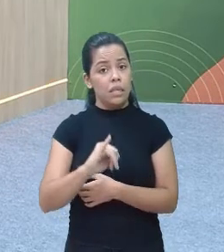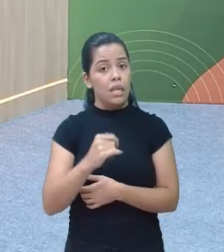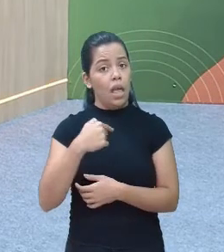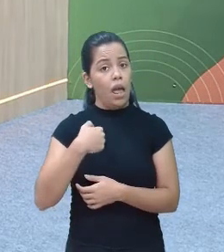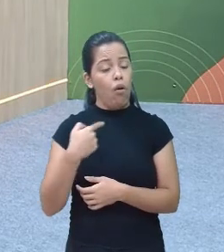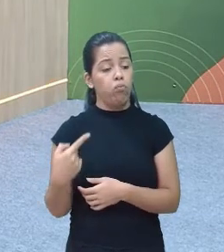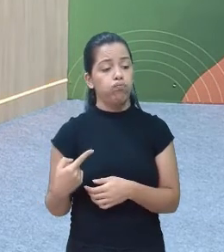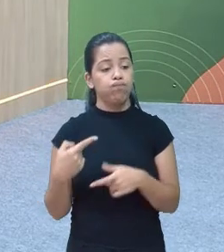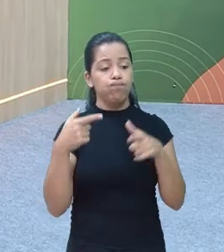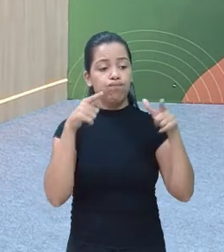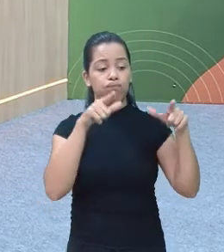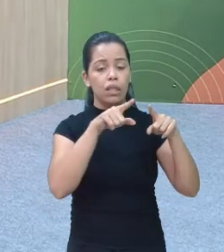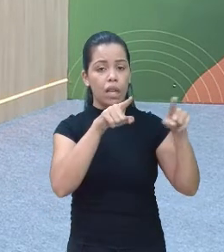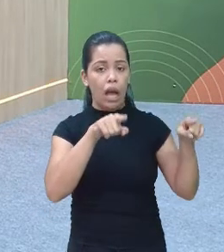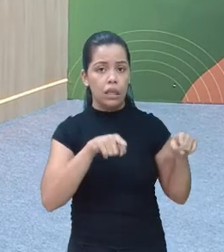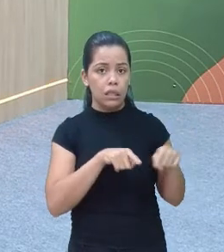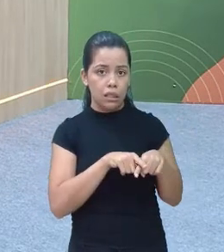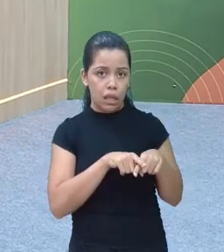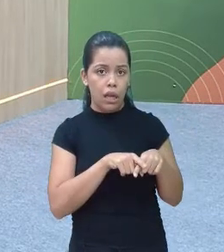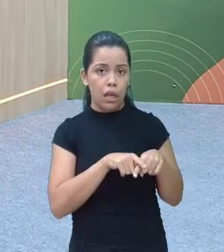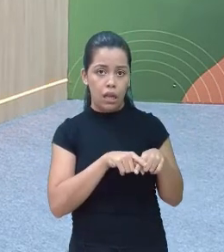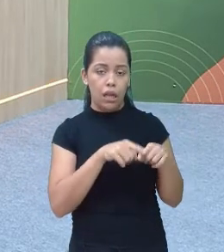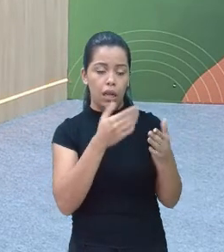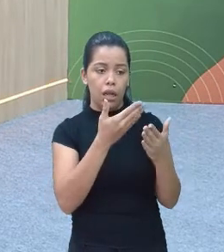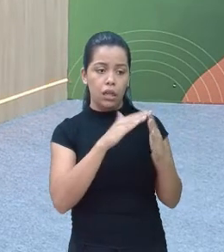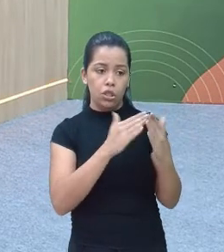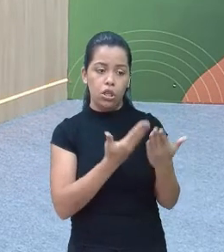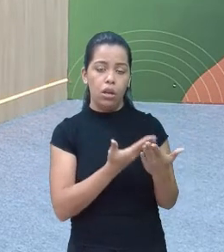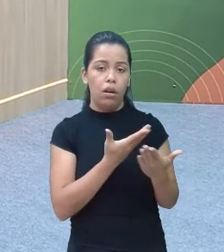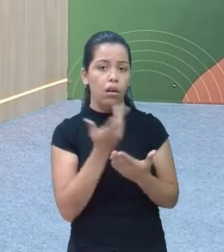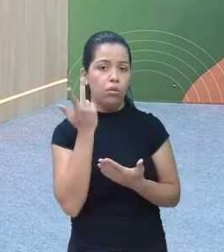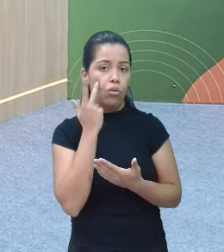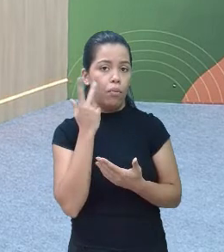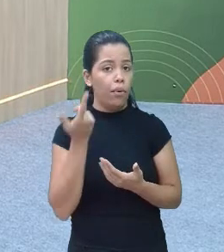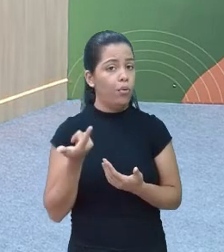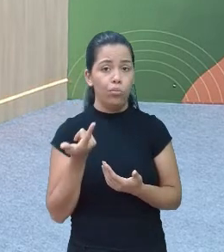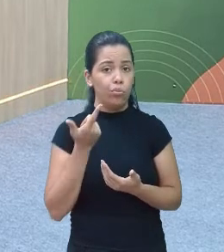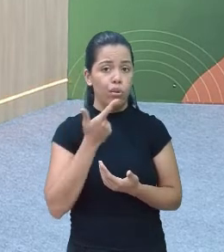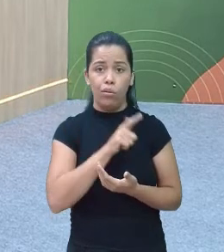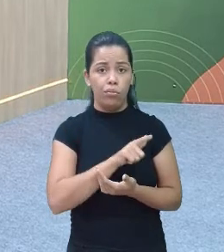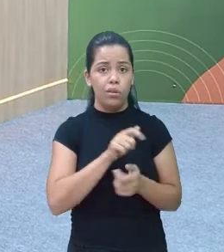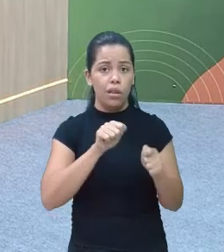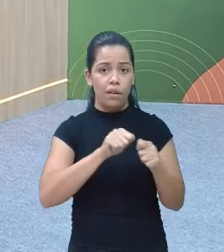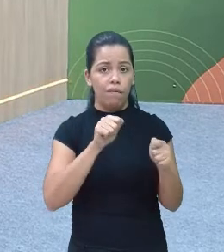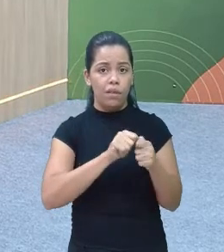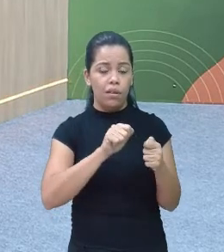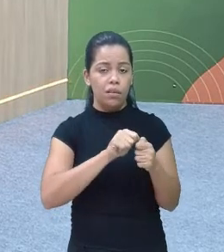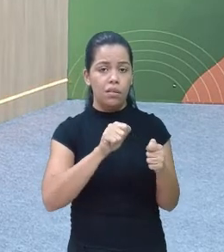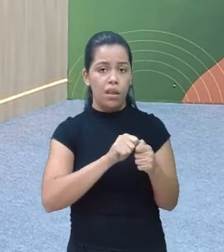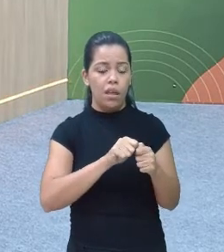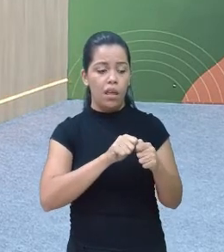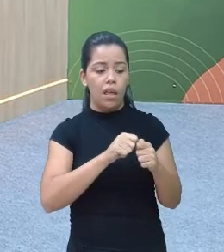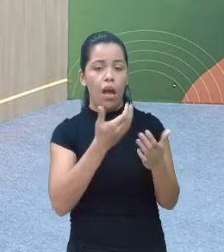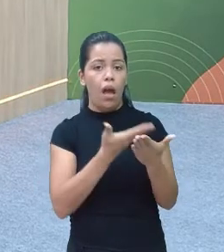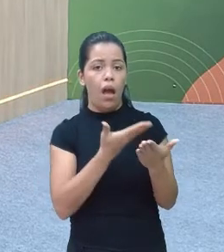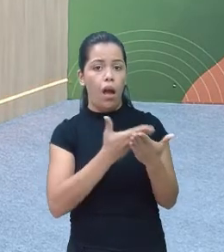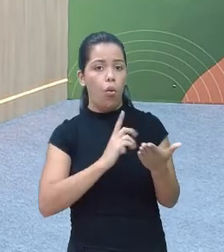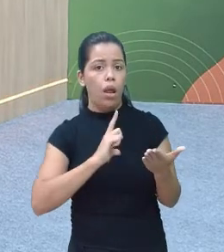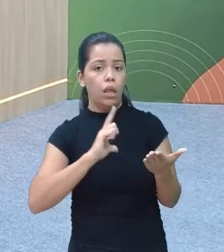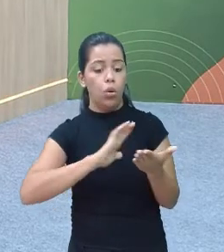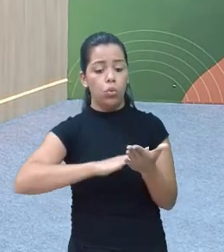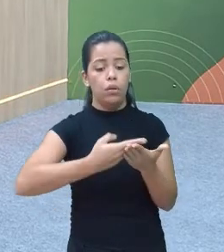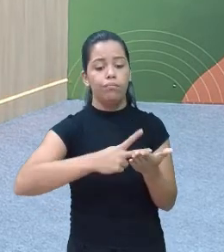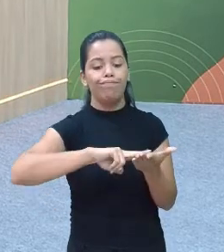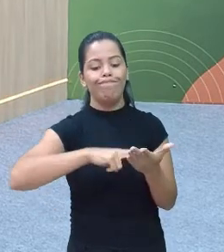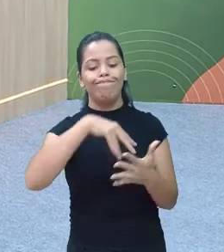fazer essa aula em 2 idiomas ao mesmo tempo. E isso é incrível. Então, a internet e